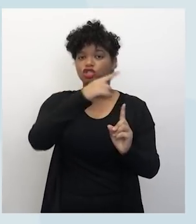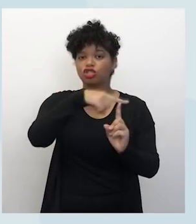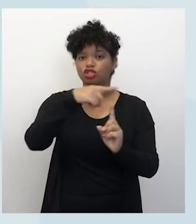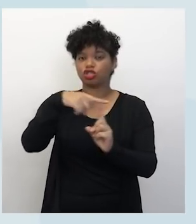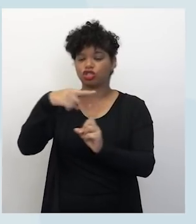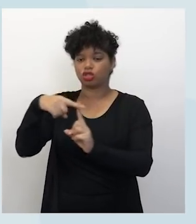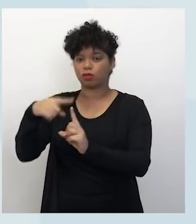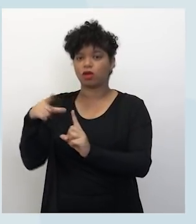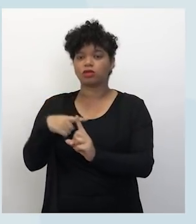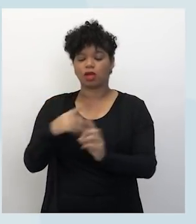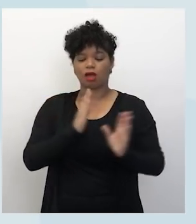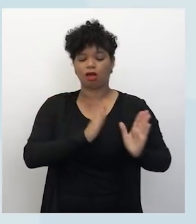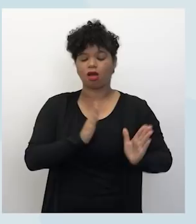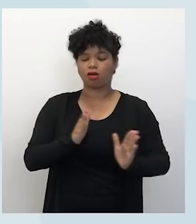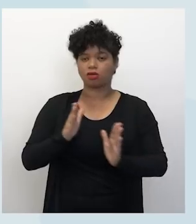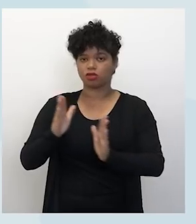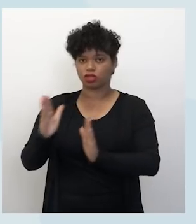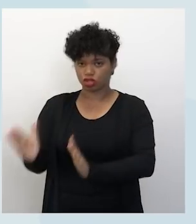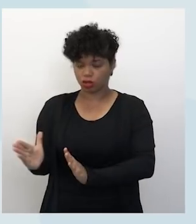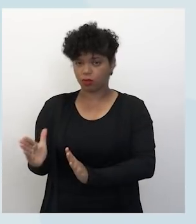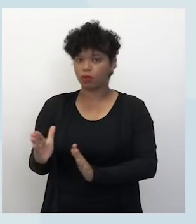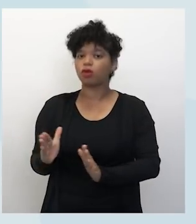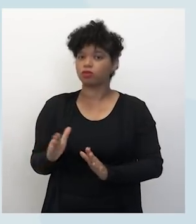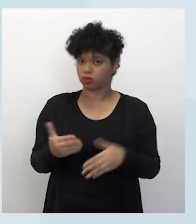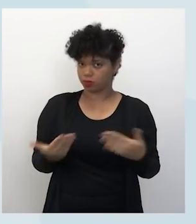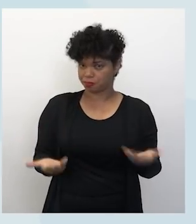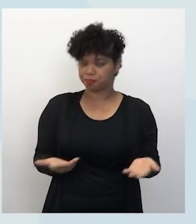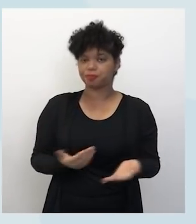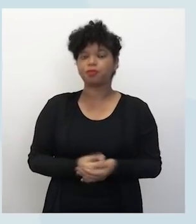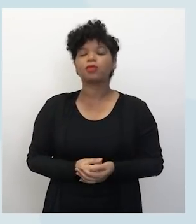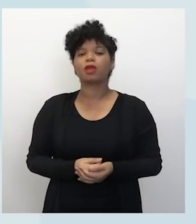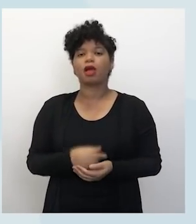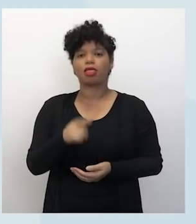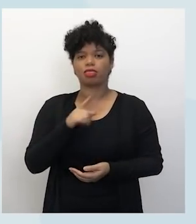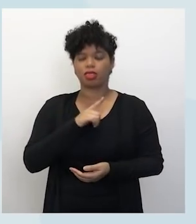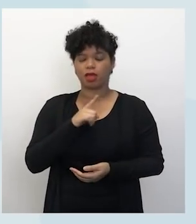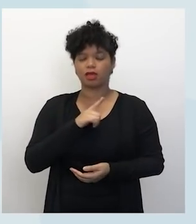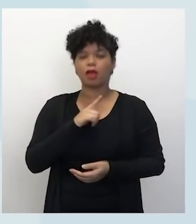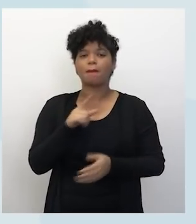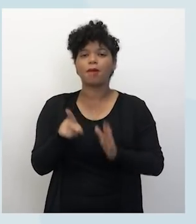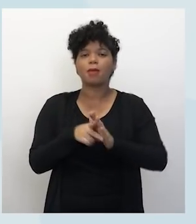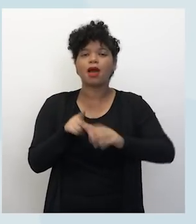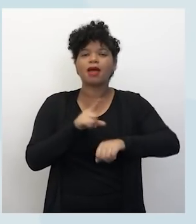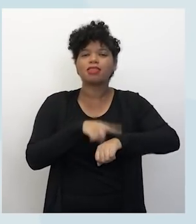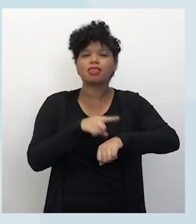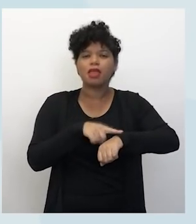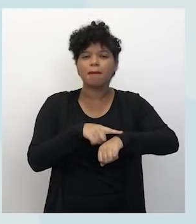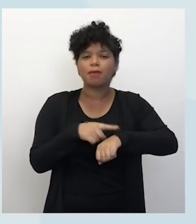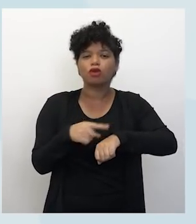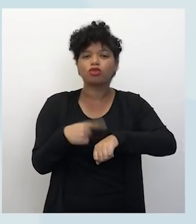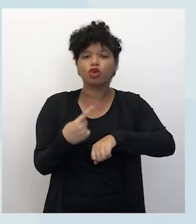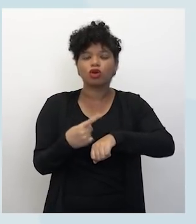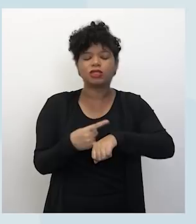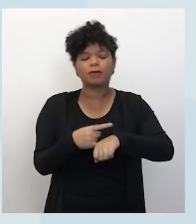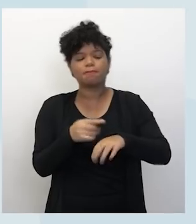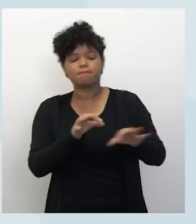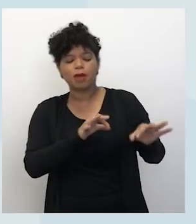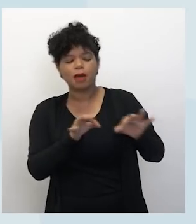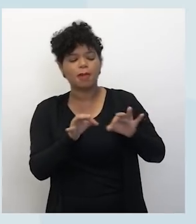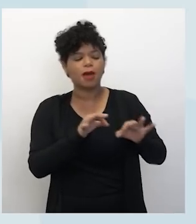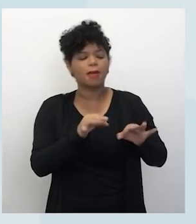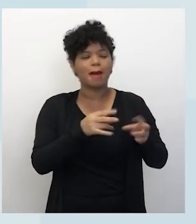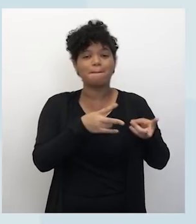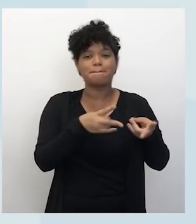dividimos o tempo em três categorias, tá bem? O tempo é a nossa ferramenta de trabalho. Porque vocês lembram que